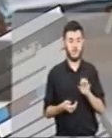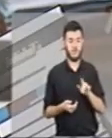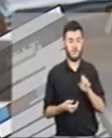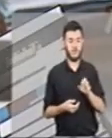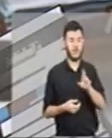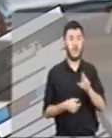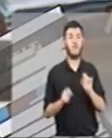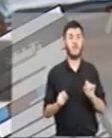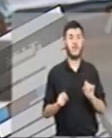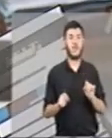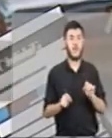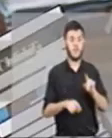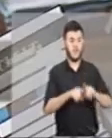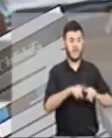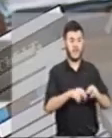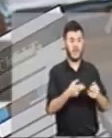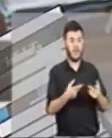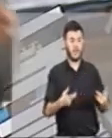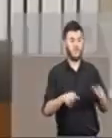de 2 anos.